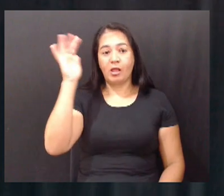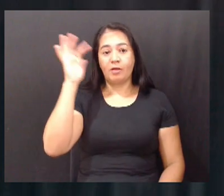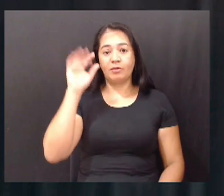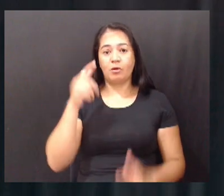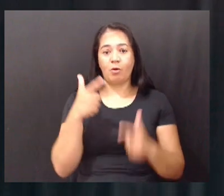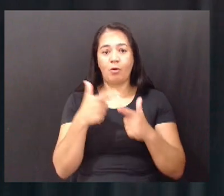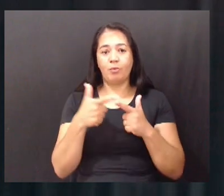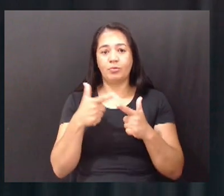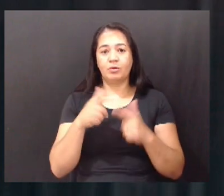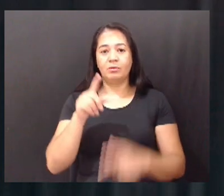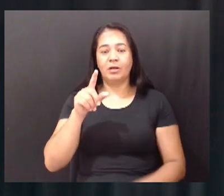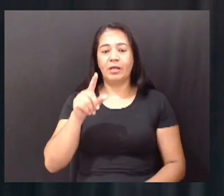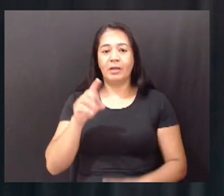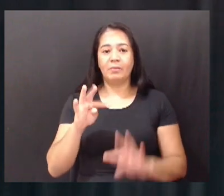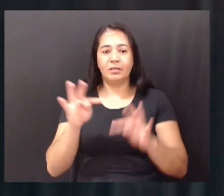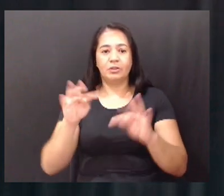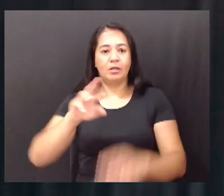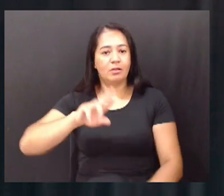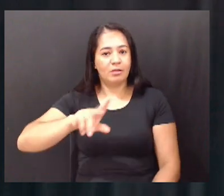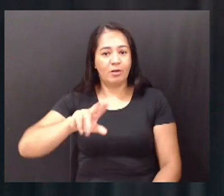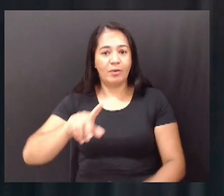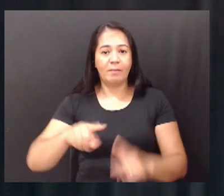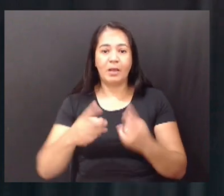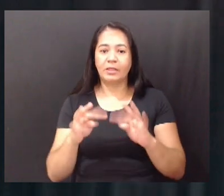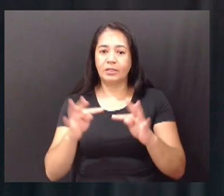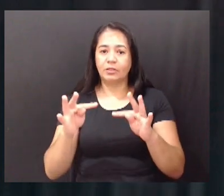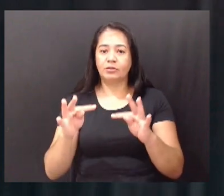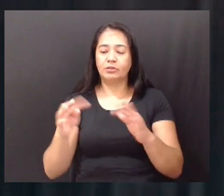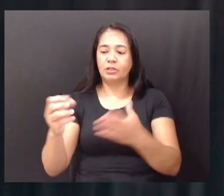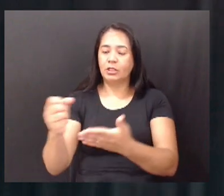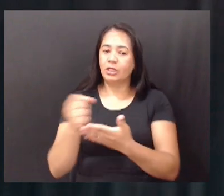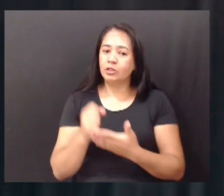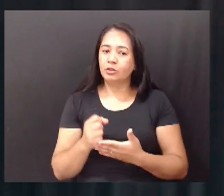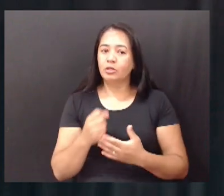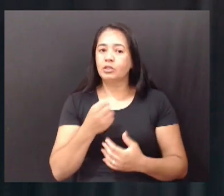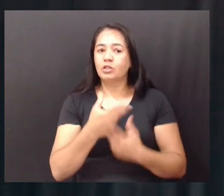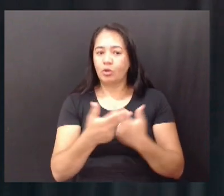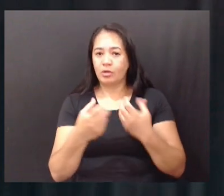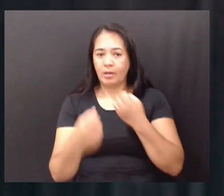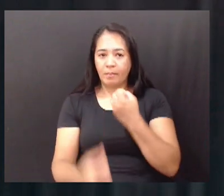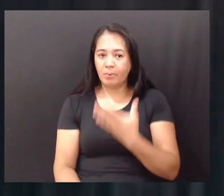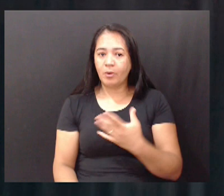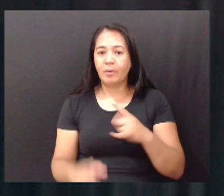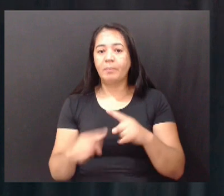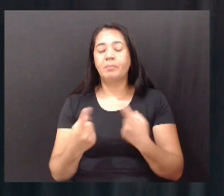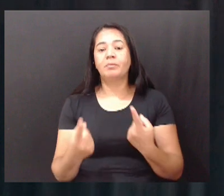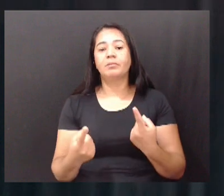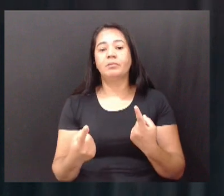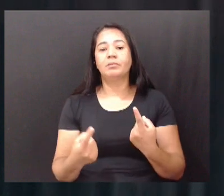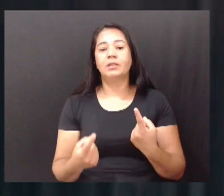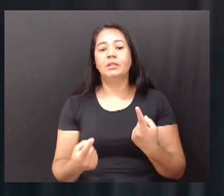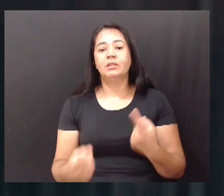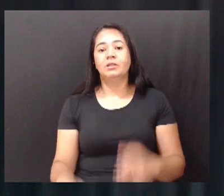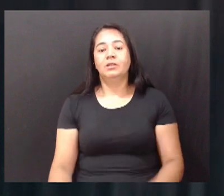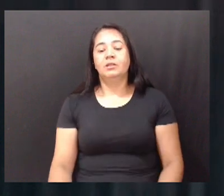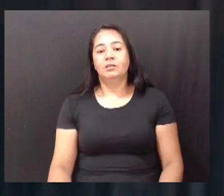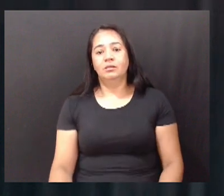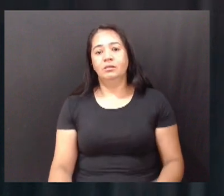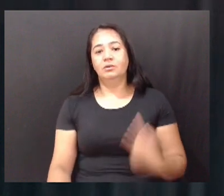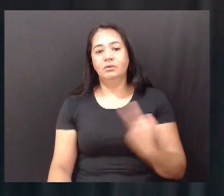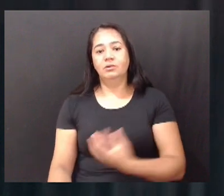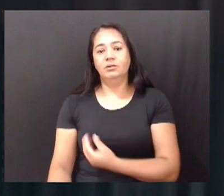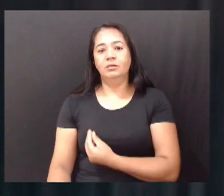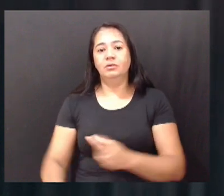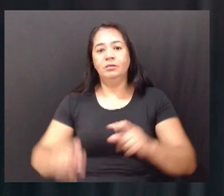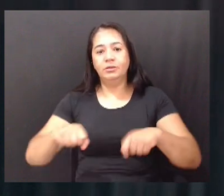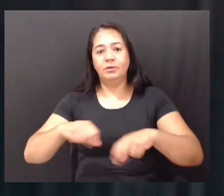em si. A tecnologia ela trouxe muitos benefícios para a gente no dia a dia. Muito da nossa vida só é possível por esses